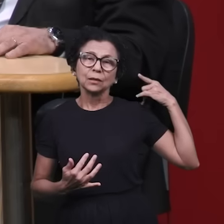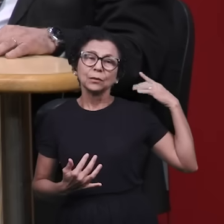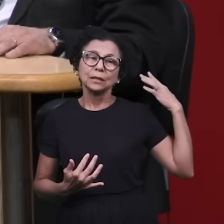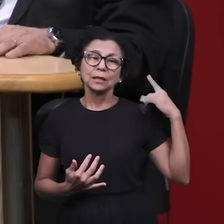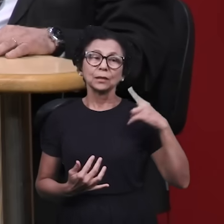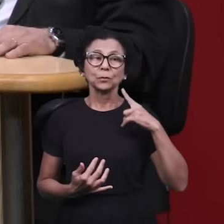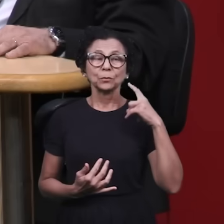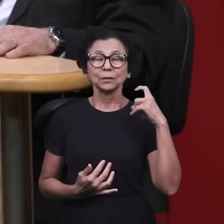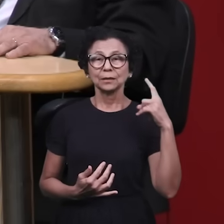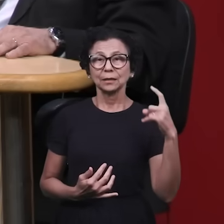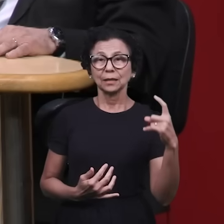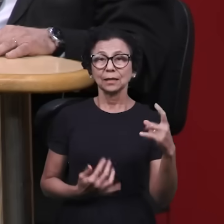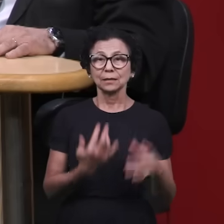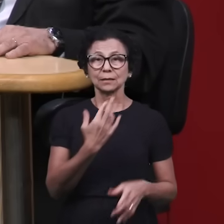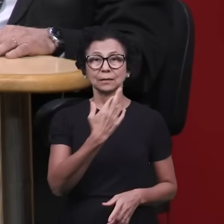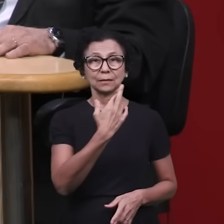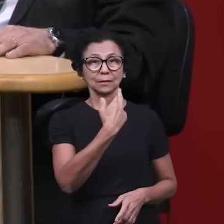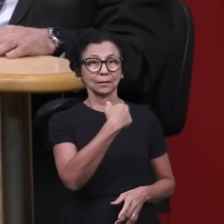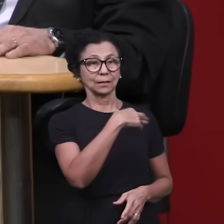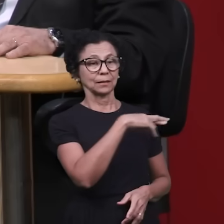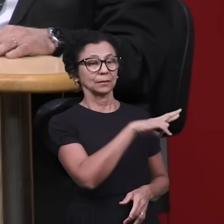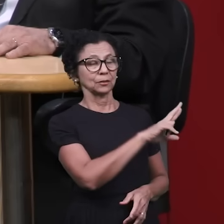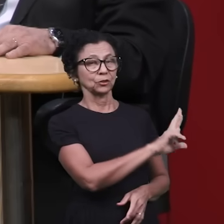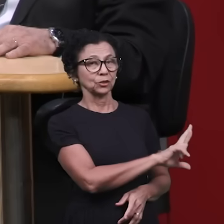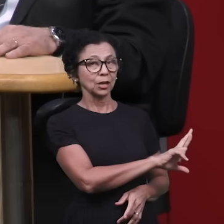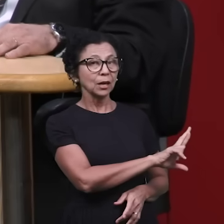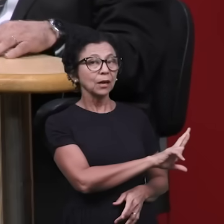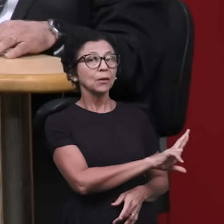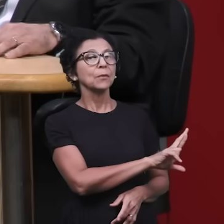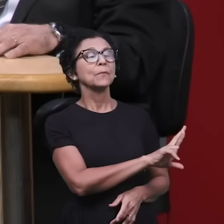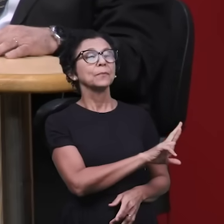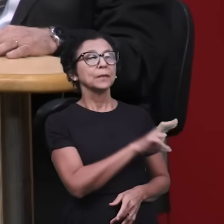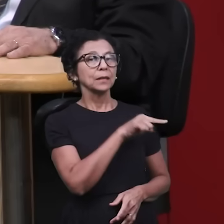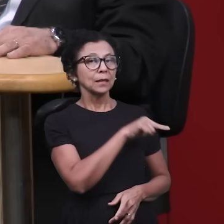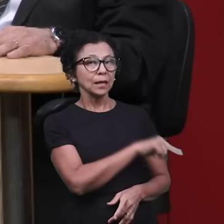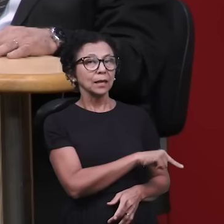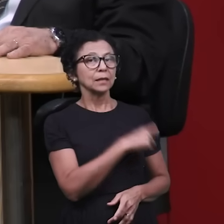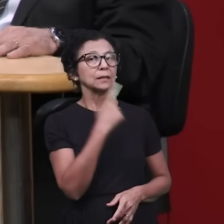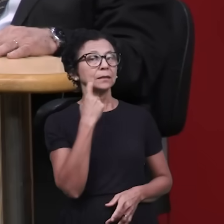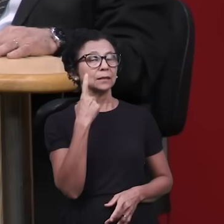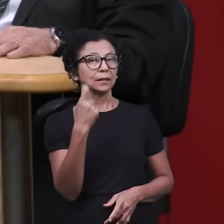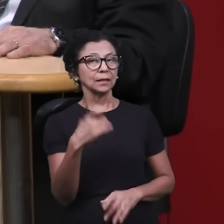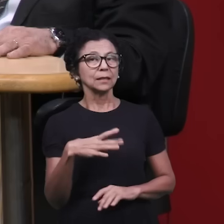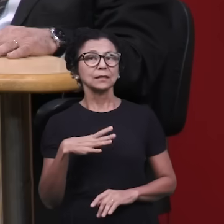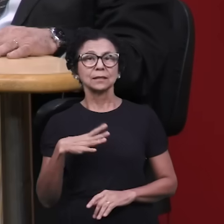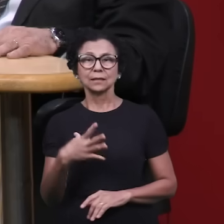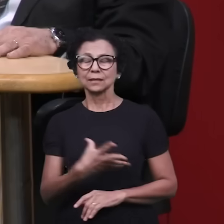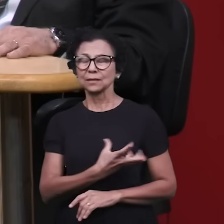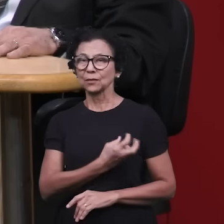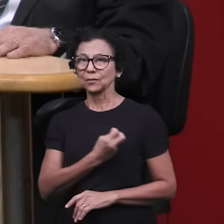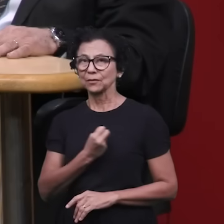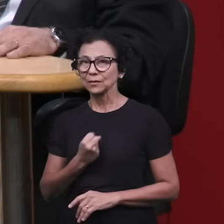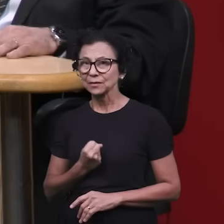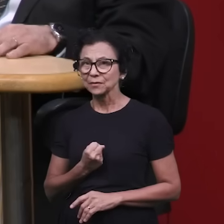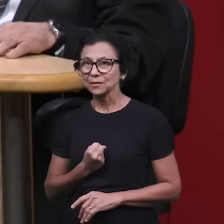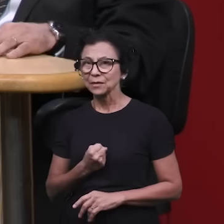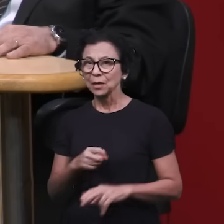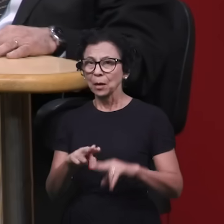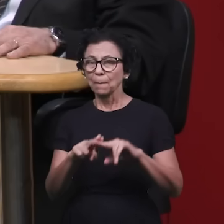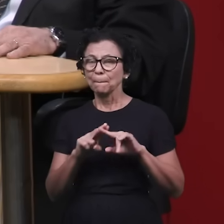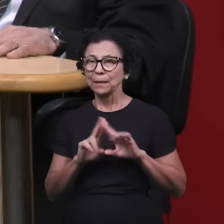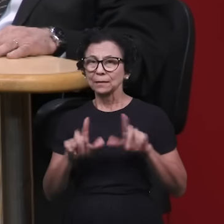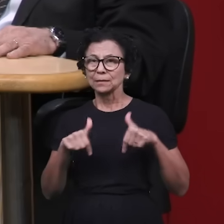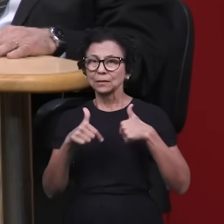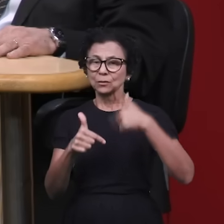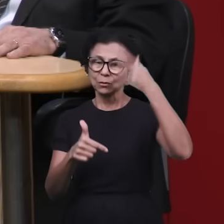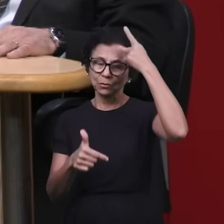interesse da religião dominante, de que a fé fosse realmente, de que a salvação fosse realmente em função das obras,